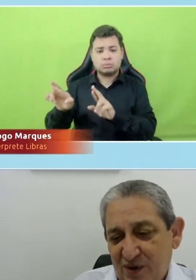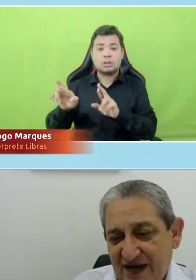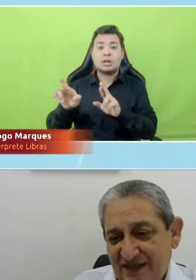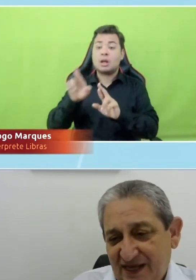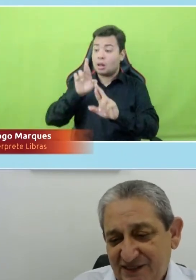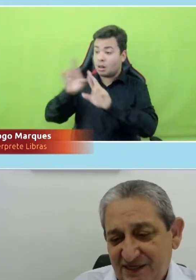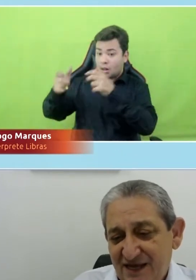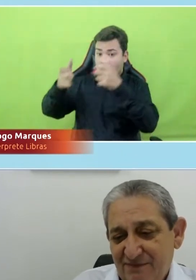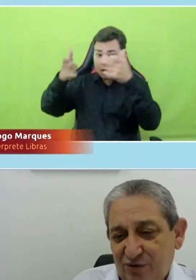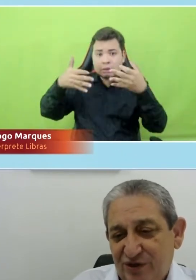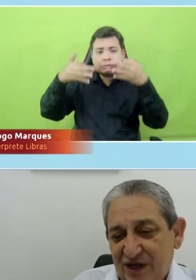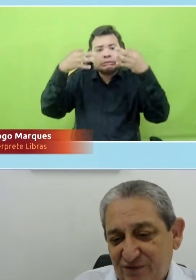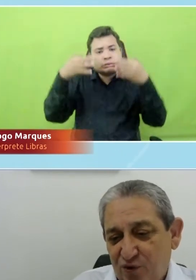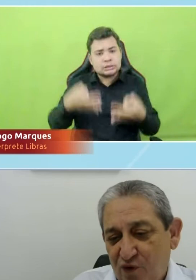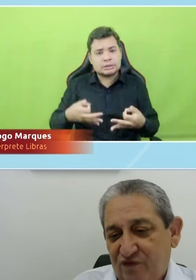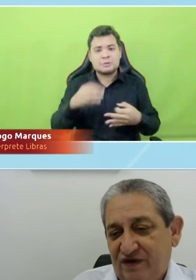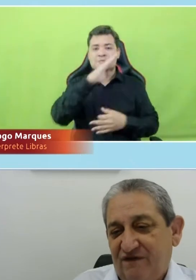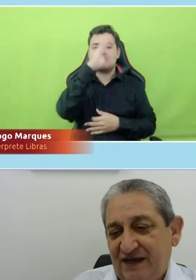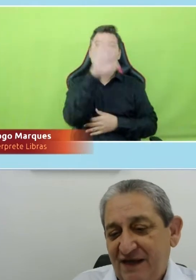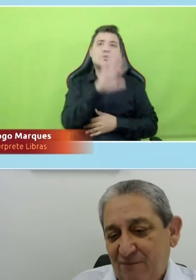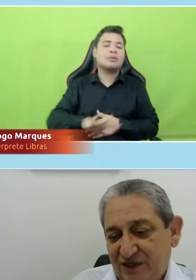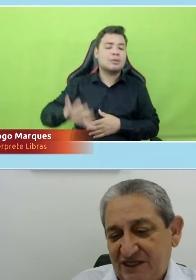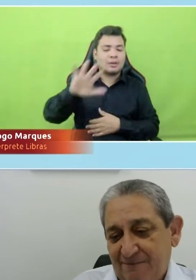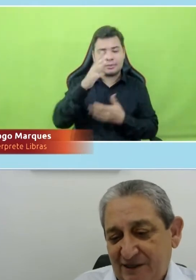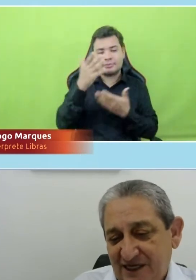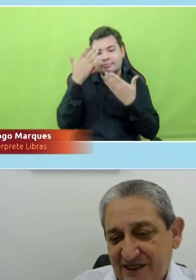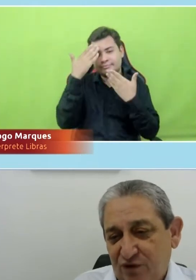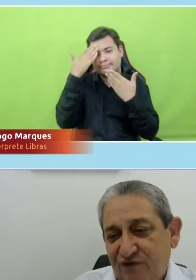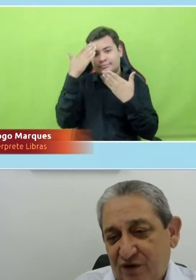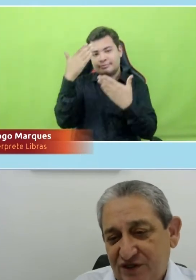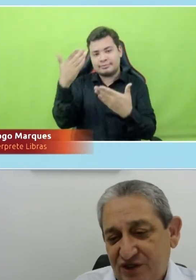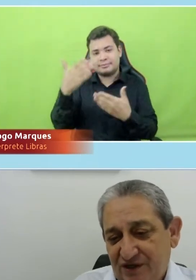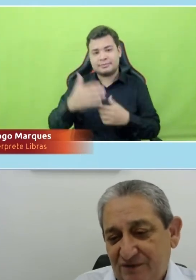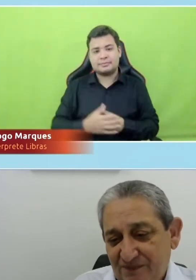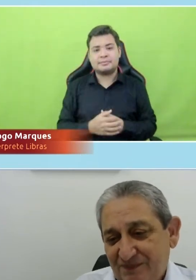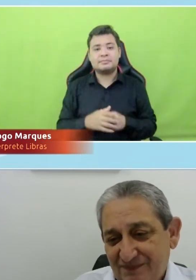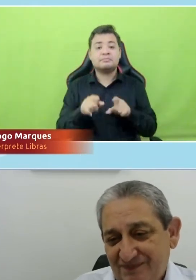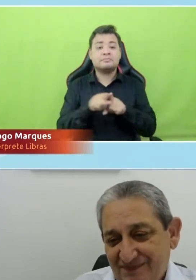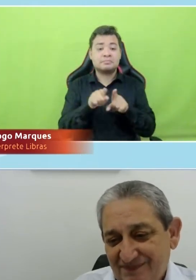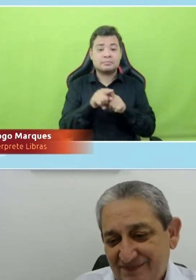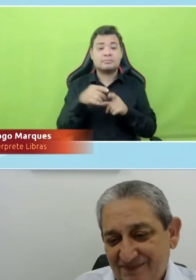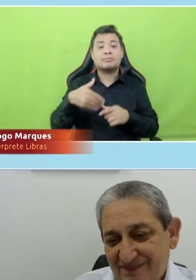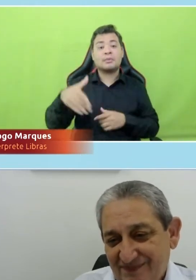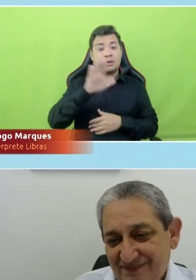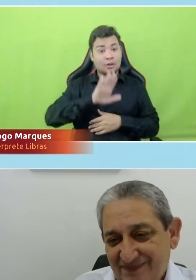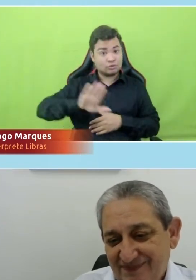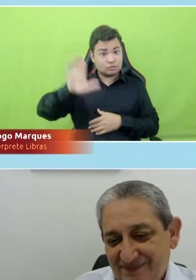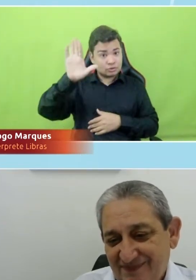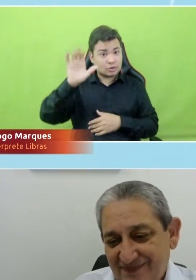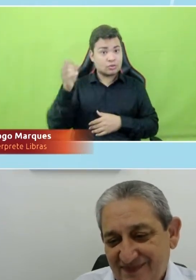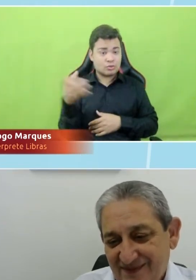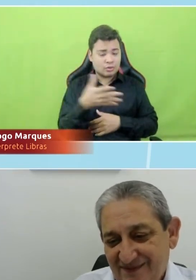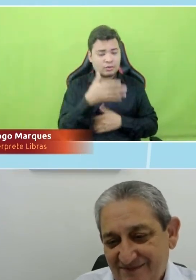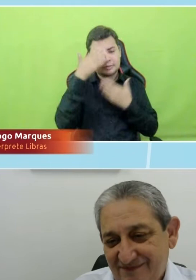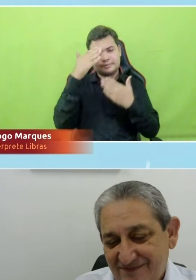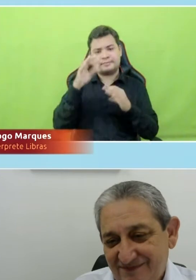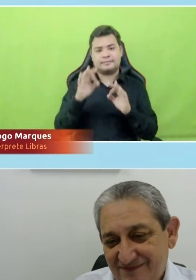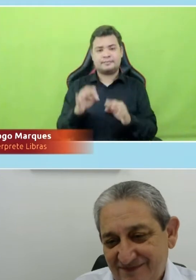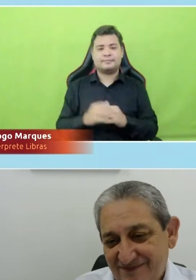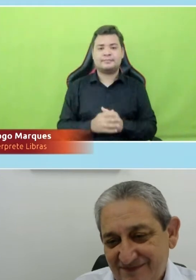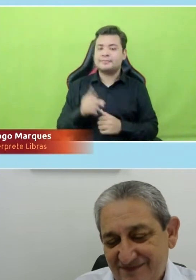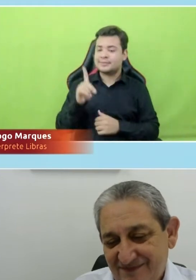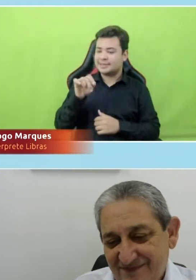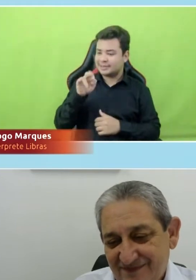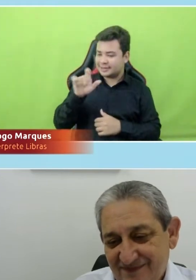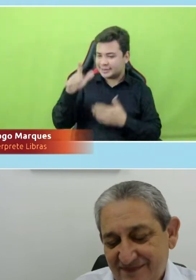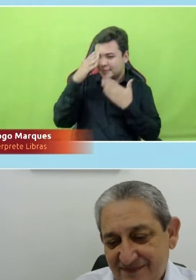Brasil agradece pelo dado novo que vai poder ser apresentado no final deste ano. Certo, muito obrigada, Daniel, por ter participado aqui com